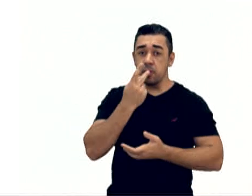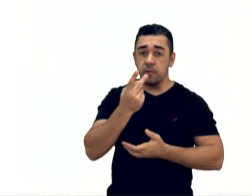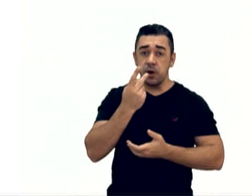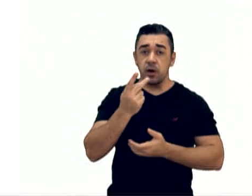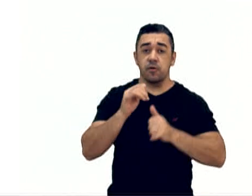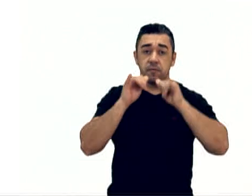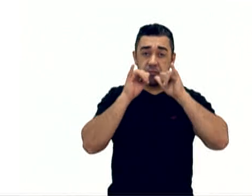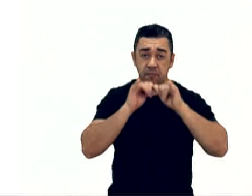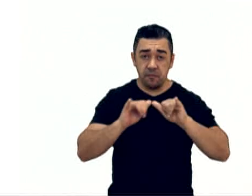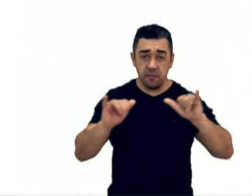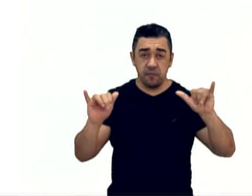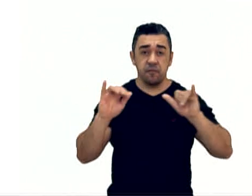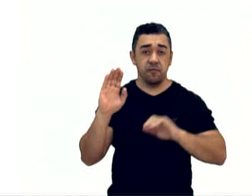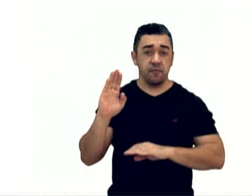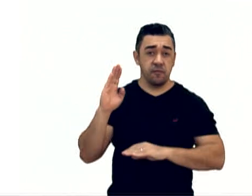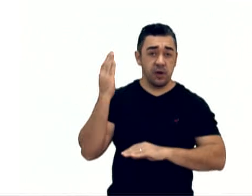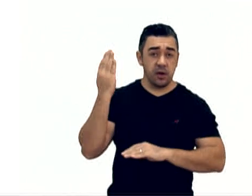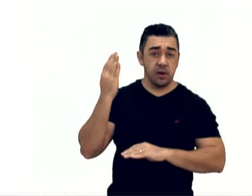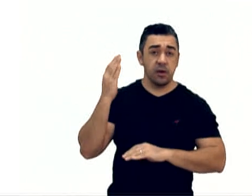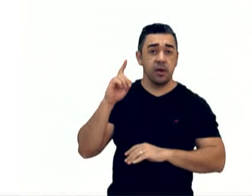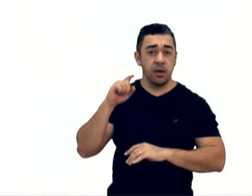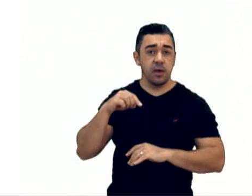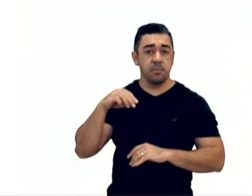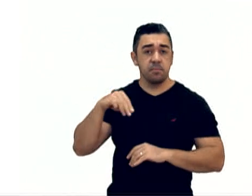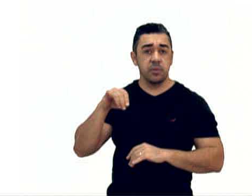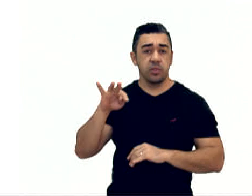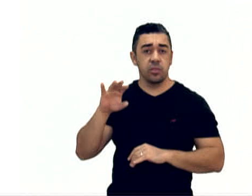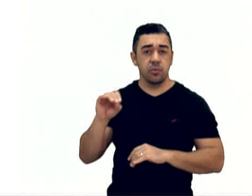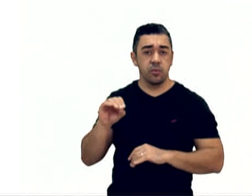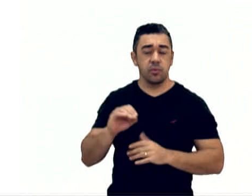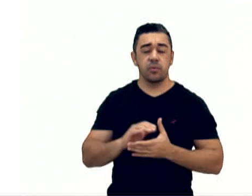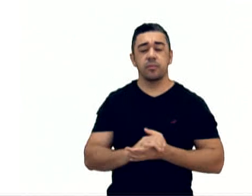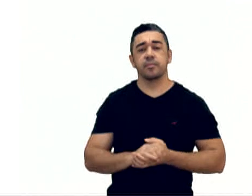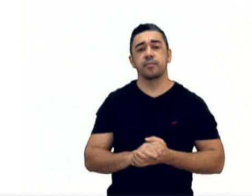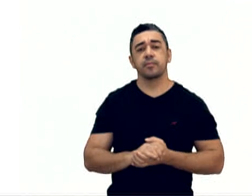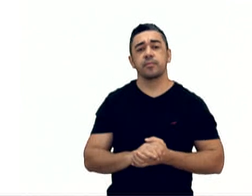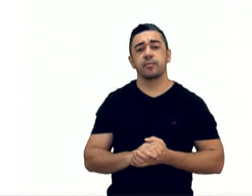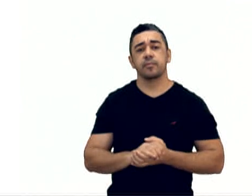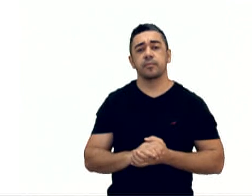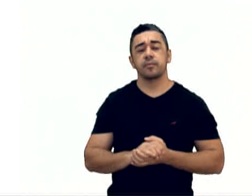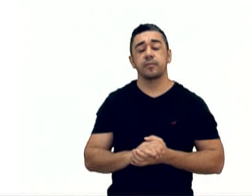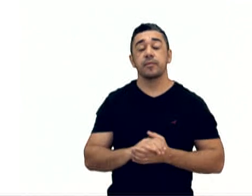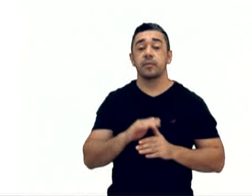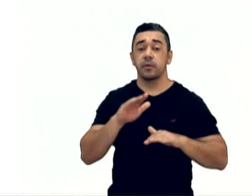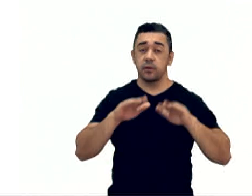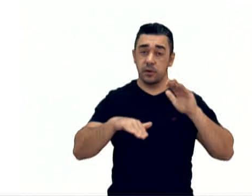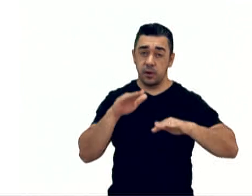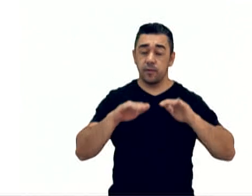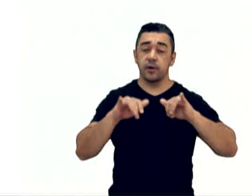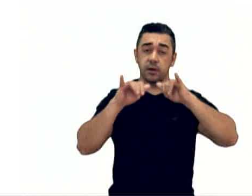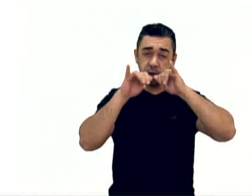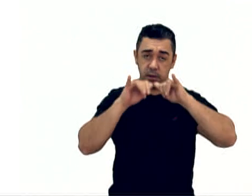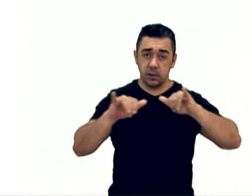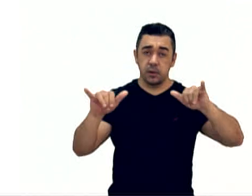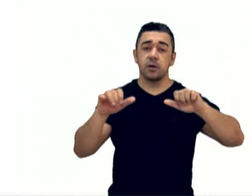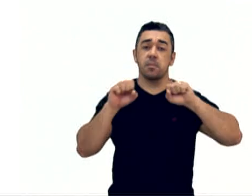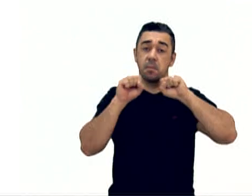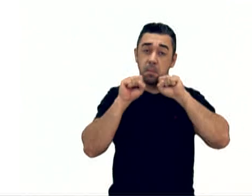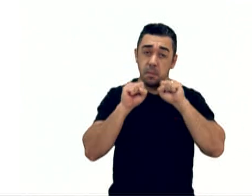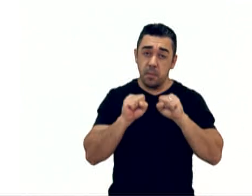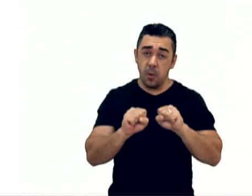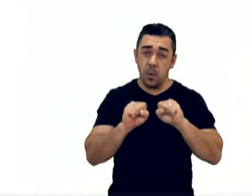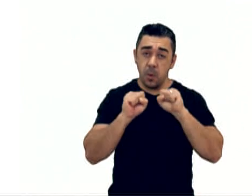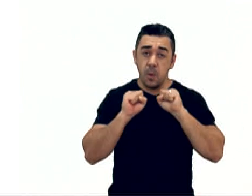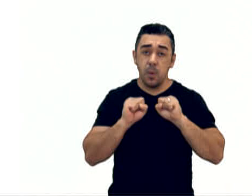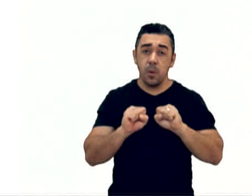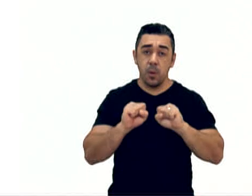é um mito? E aí ele diz assim, ó, that must be fake news. Deve ser uma fake news, pode ser uma fake news.